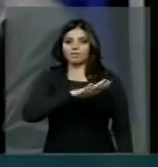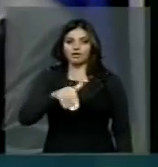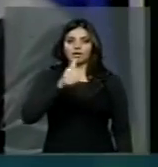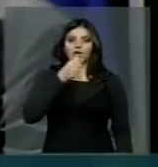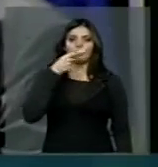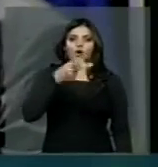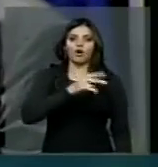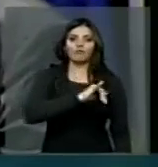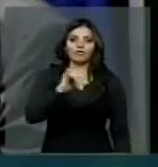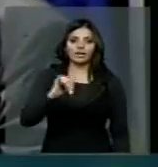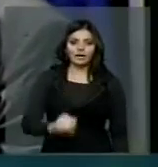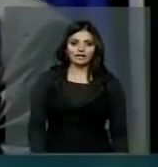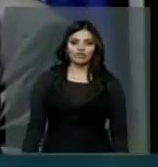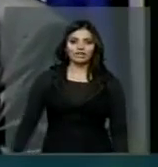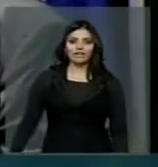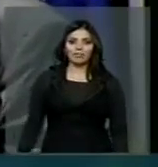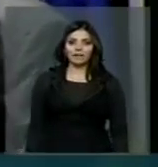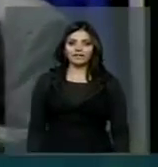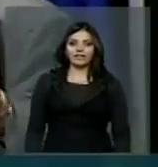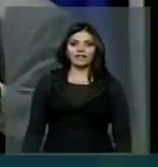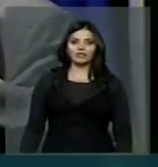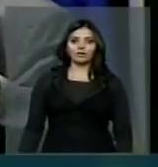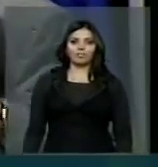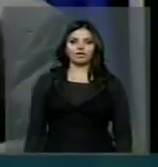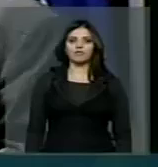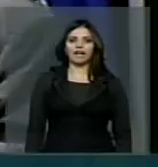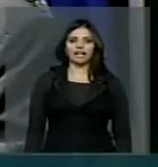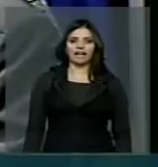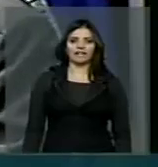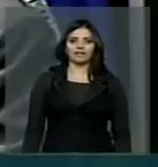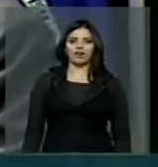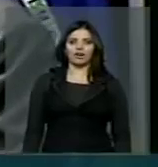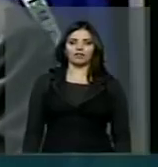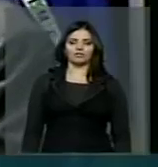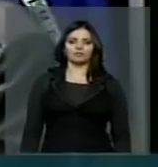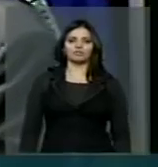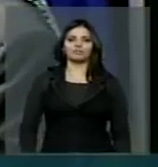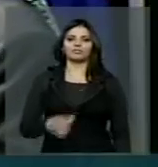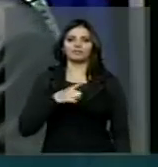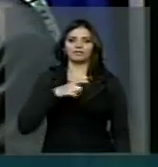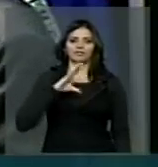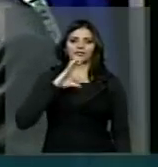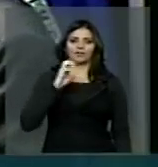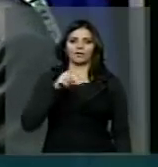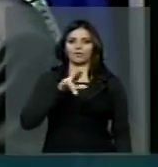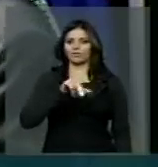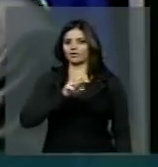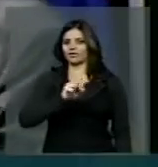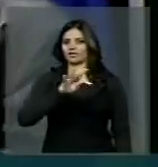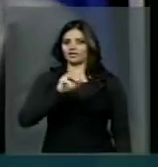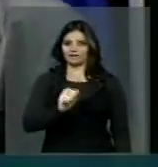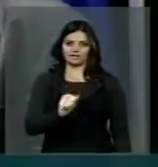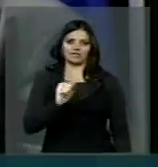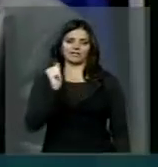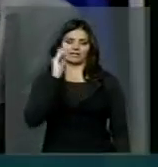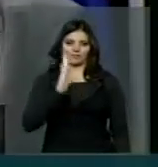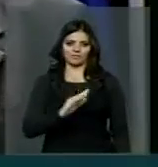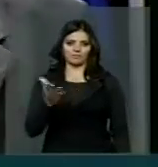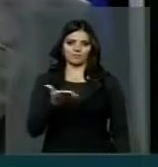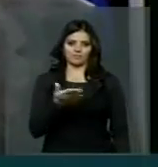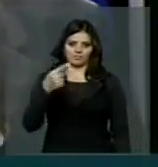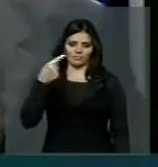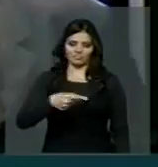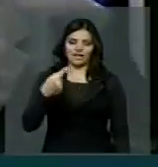Manuel Teodósio, de uma família reconhecidamente de comunistas em Pernambuco. Falo isso porque